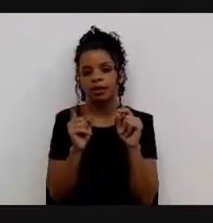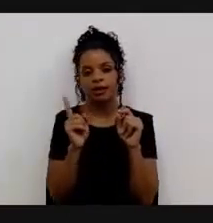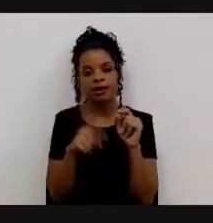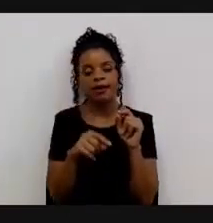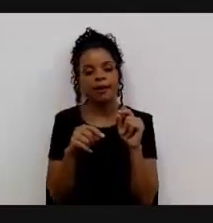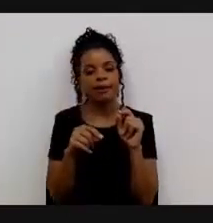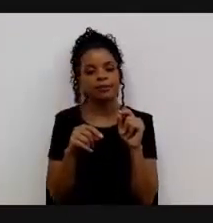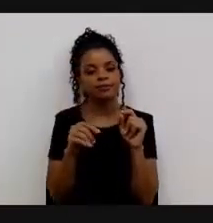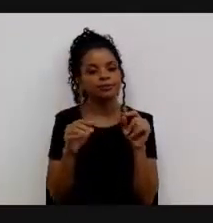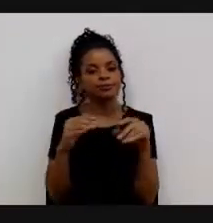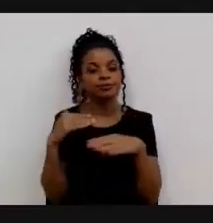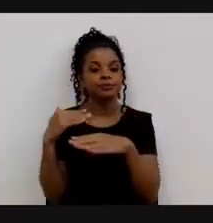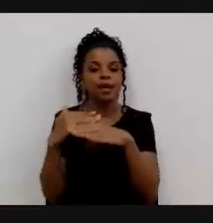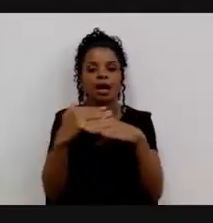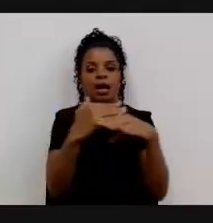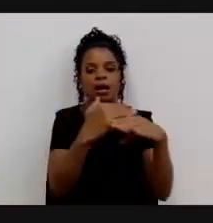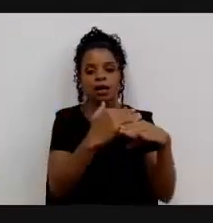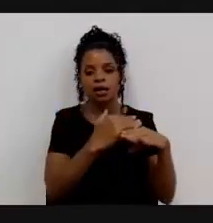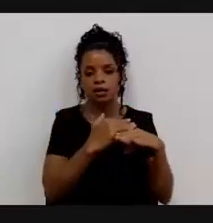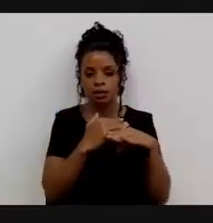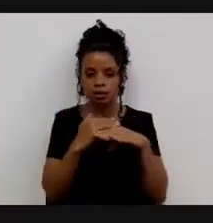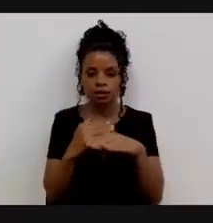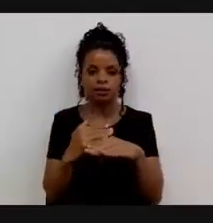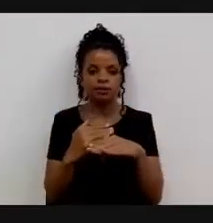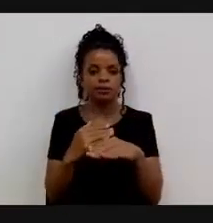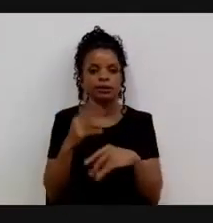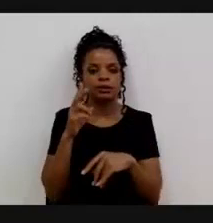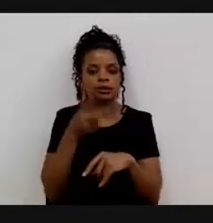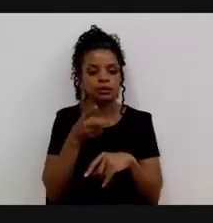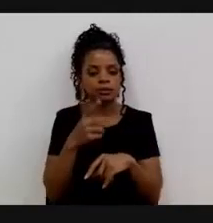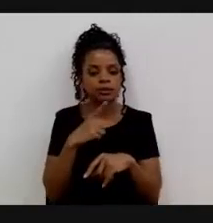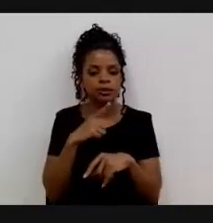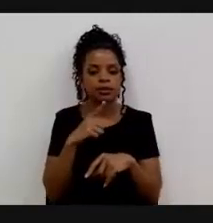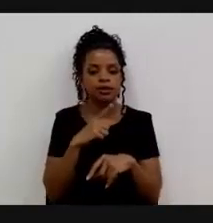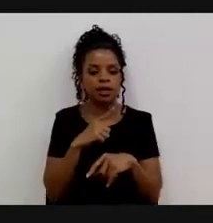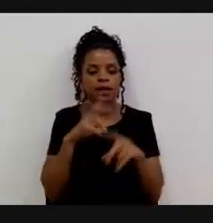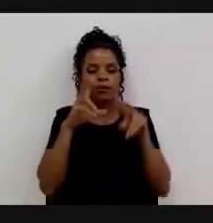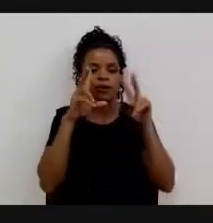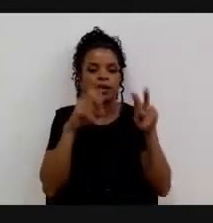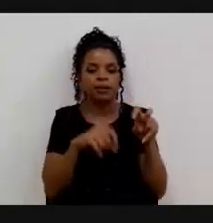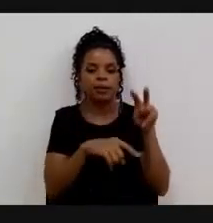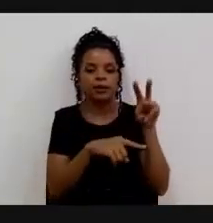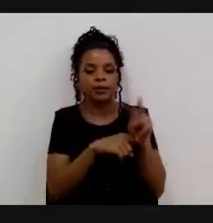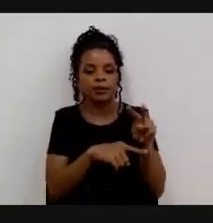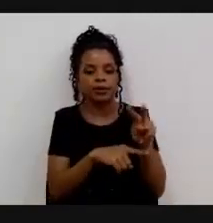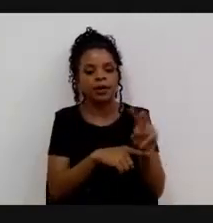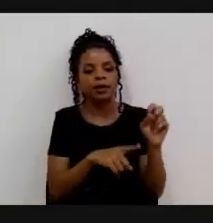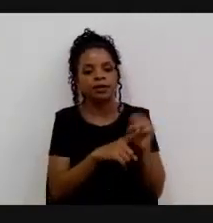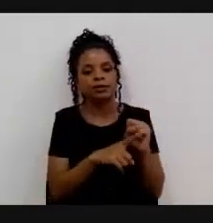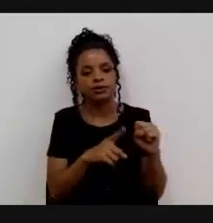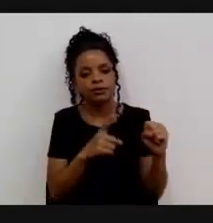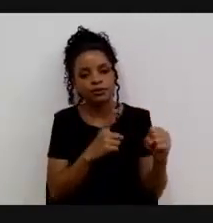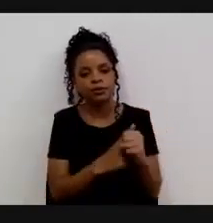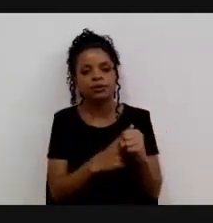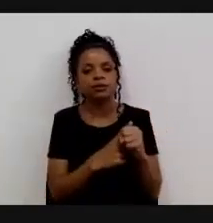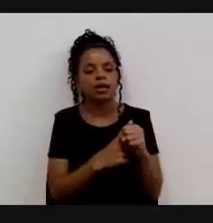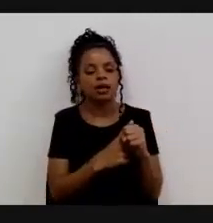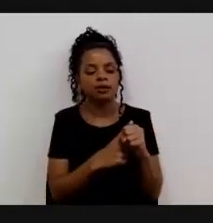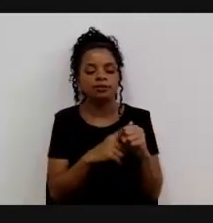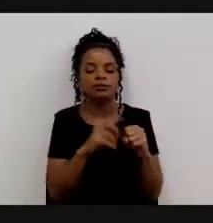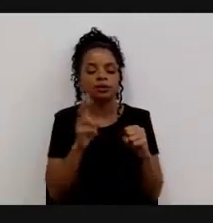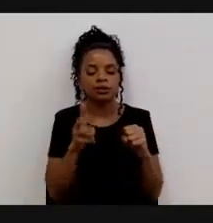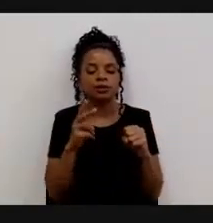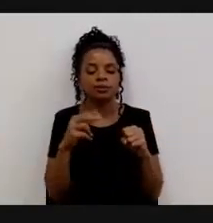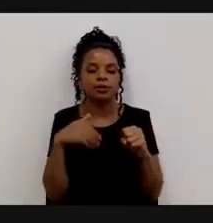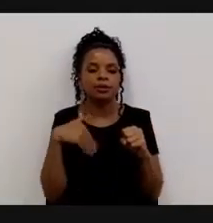repetição de parâmetros. Sempre quando é voltado ao cuidado, ao outro, ao social, as mulheres acabam mais